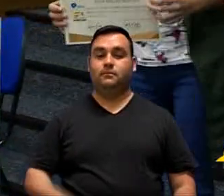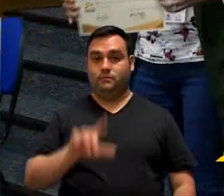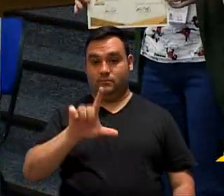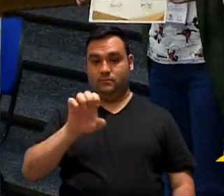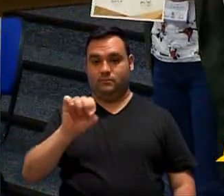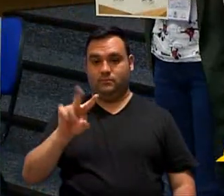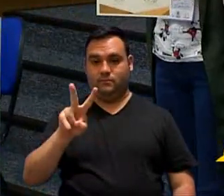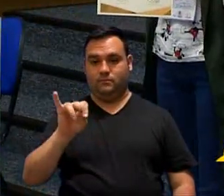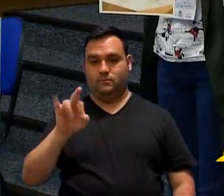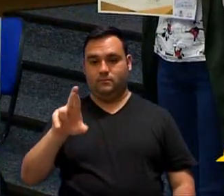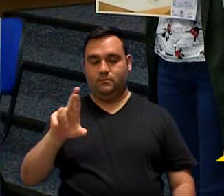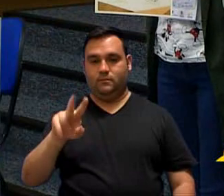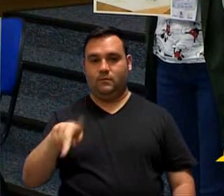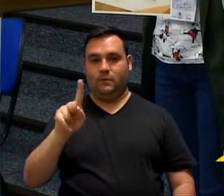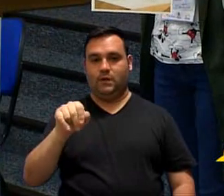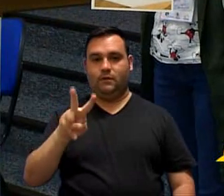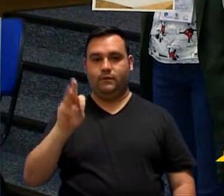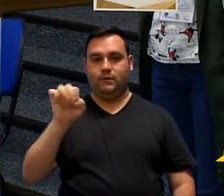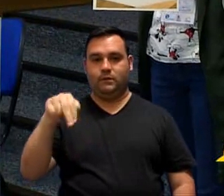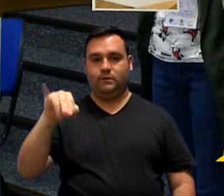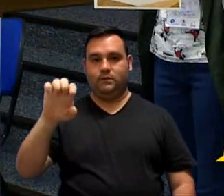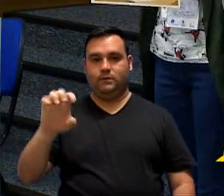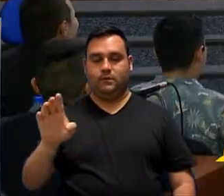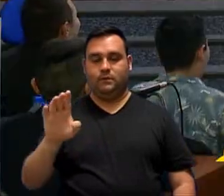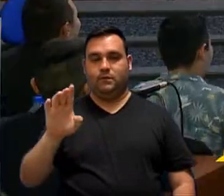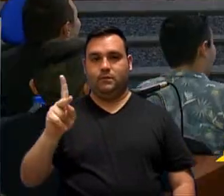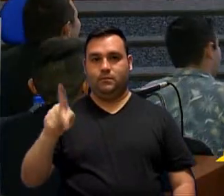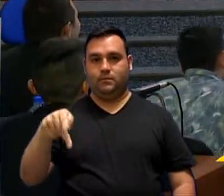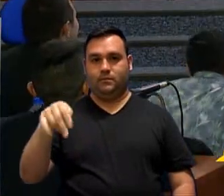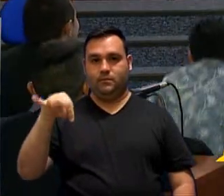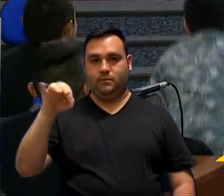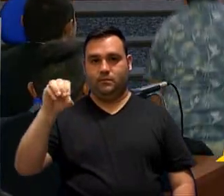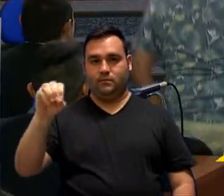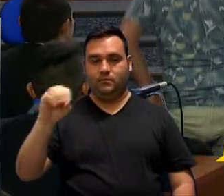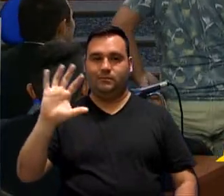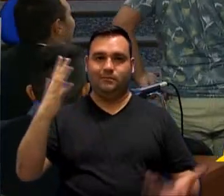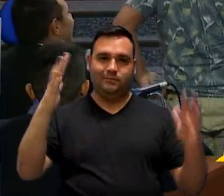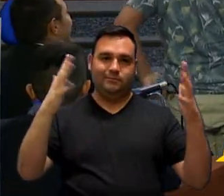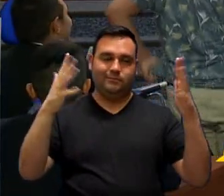Léo Vitor Cavatini Pinto.